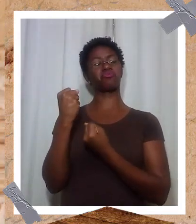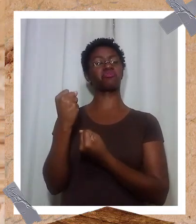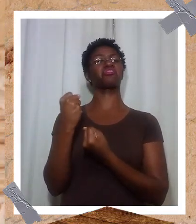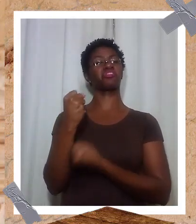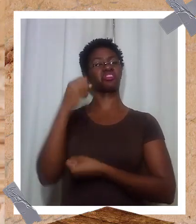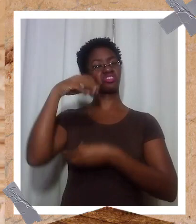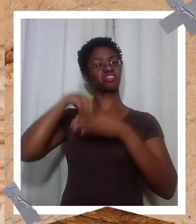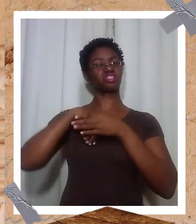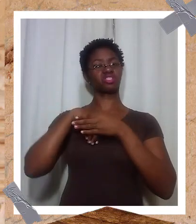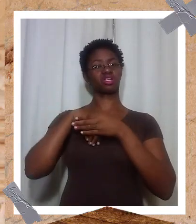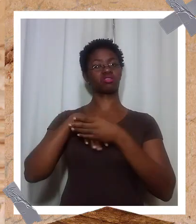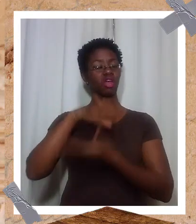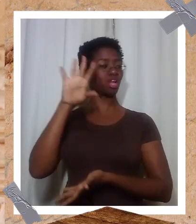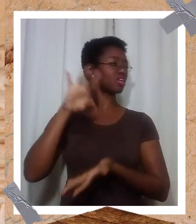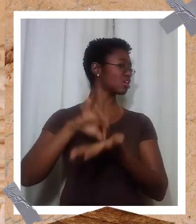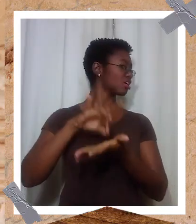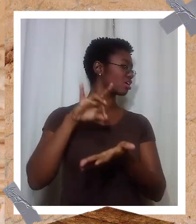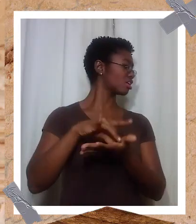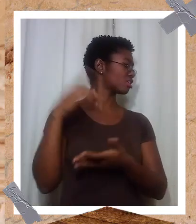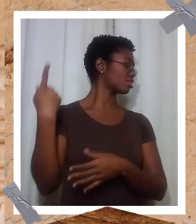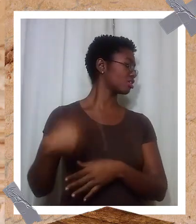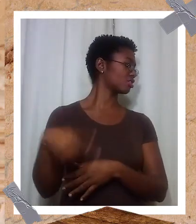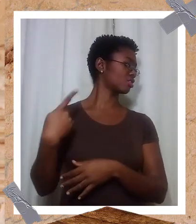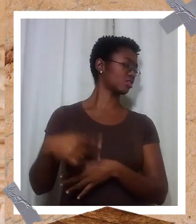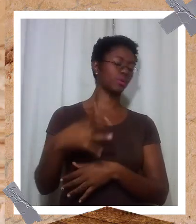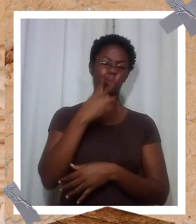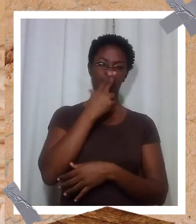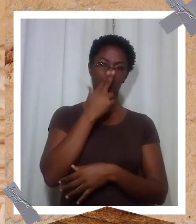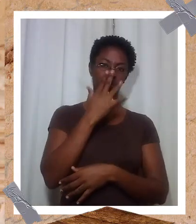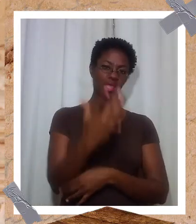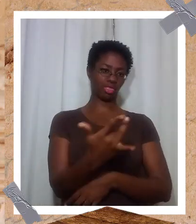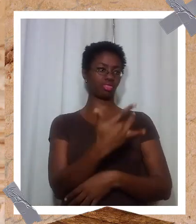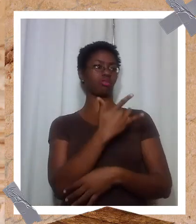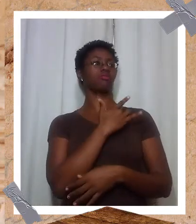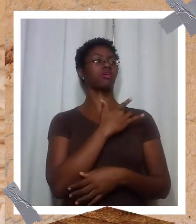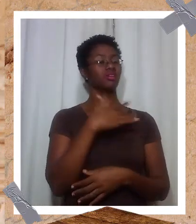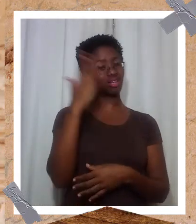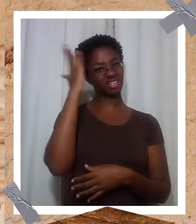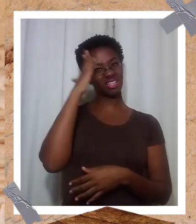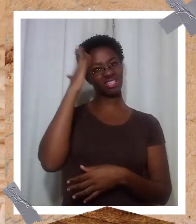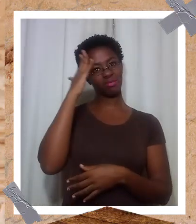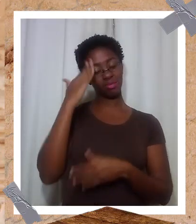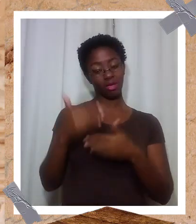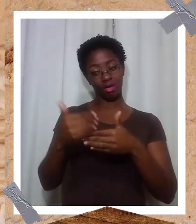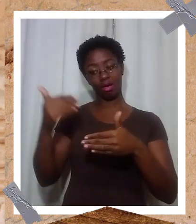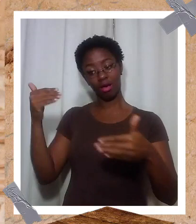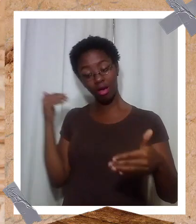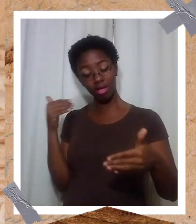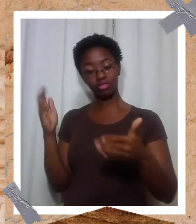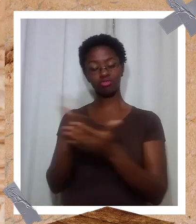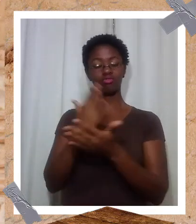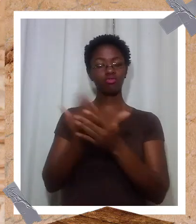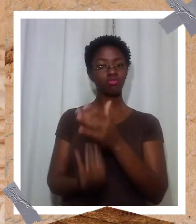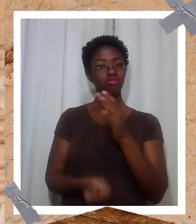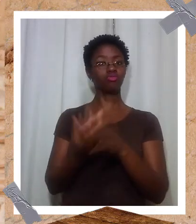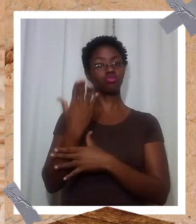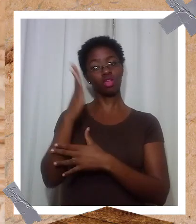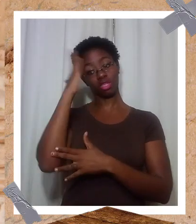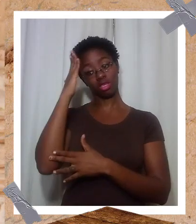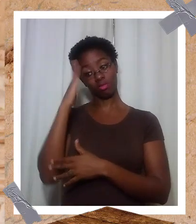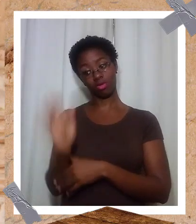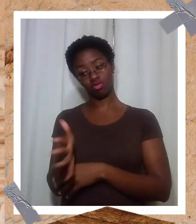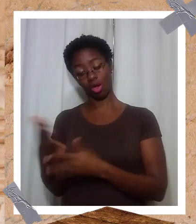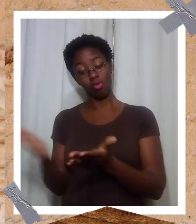como o tamanho e realidade, que ele tocava e via esse livro antes de ele nascer, antes desse livro existir. Então, o livro